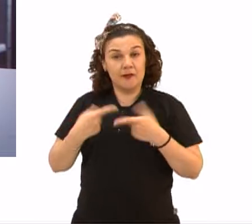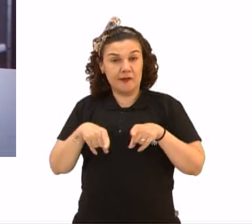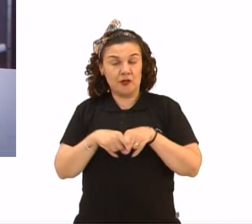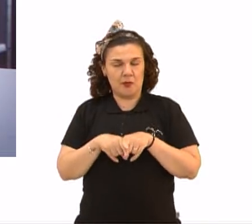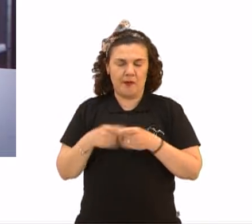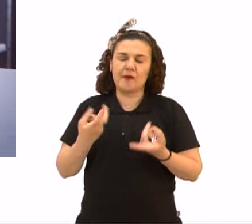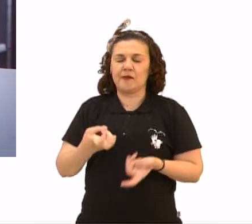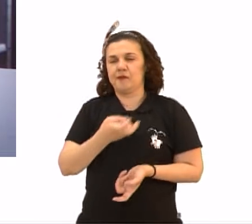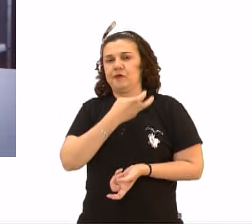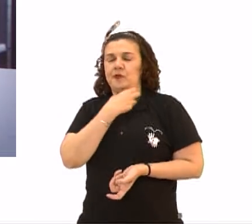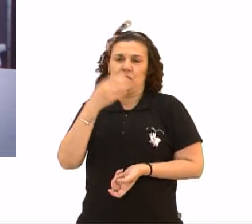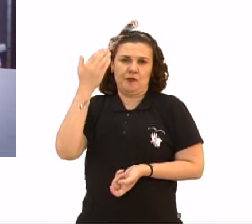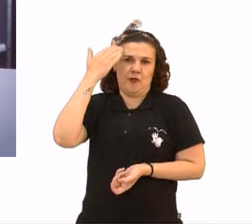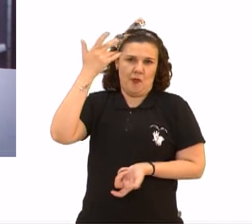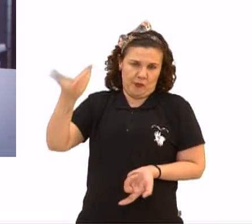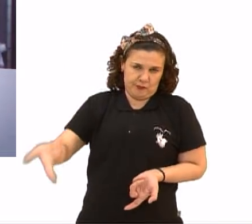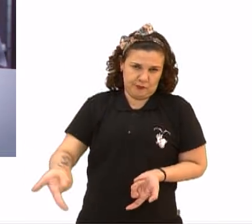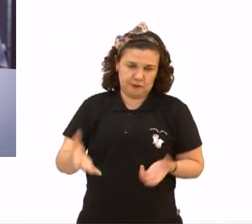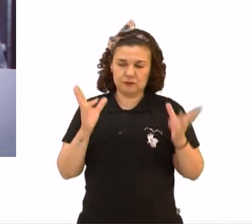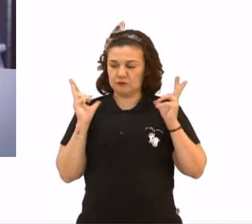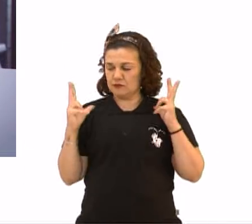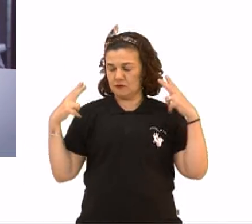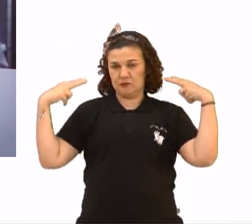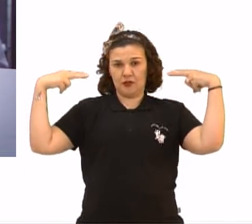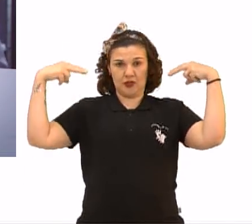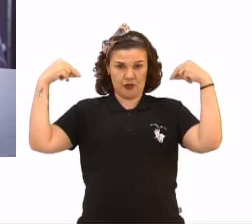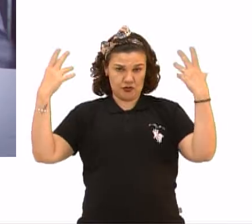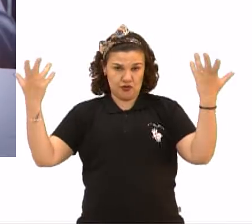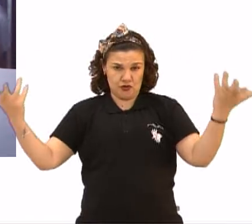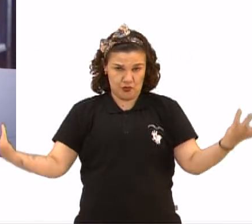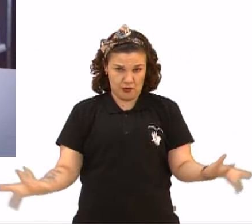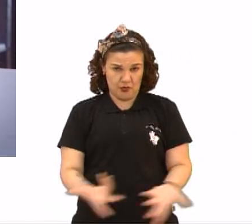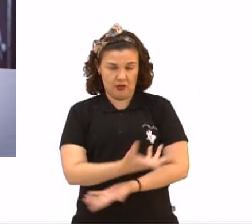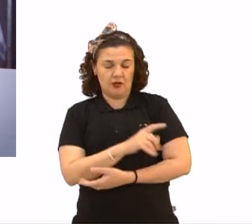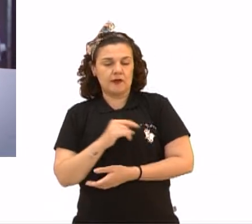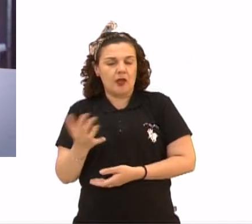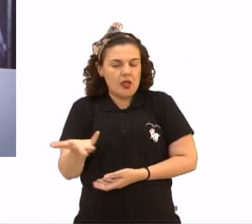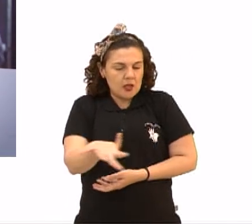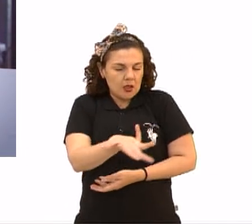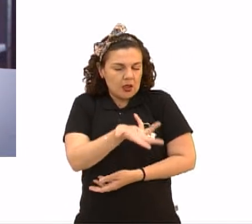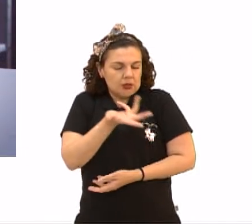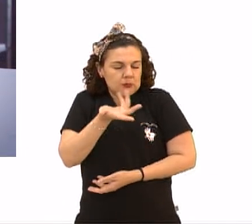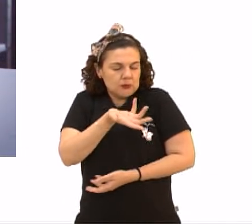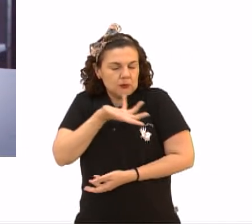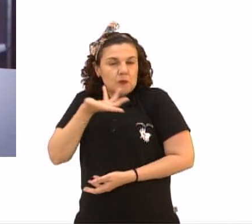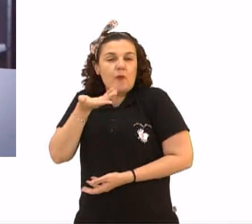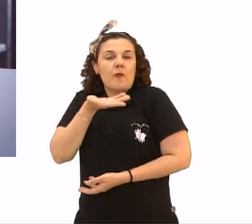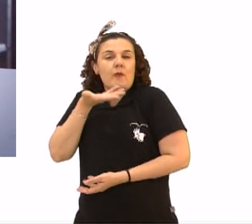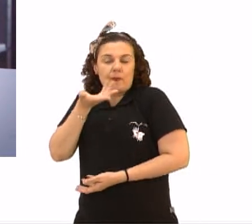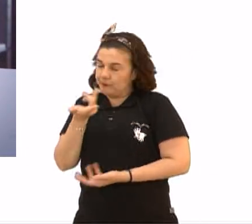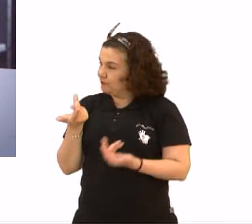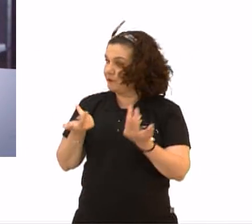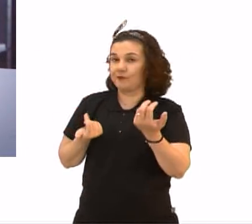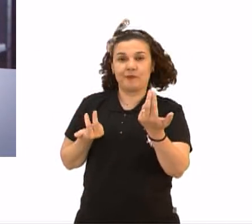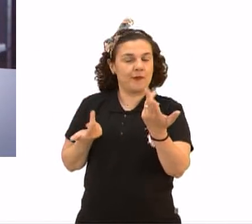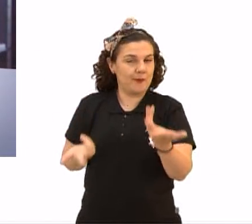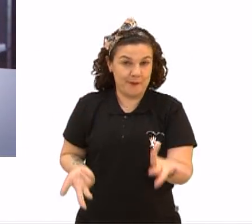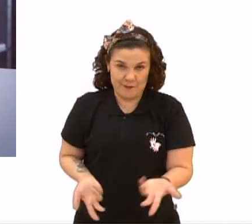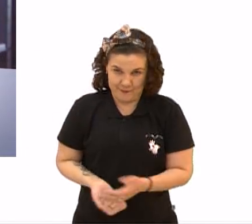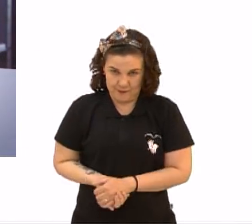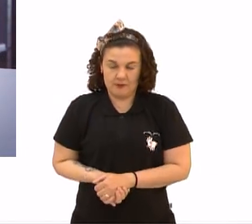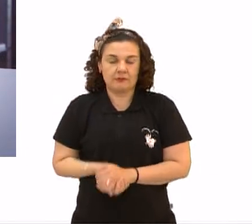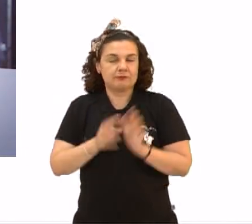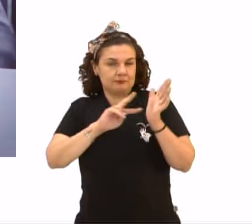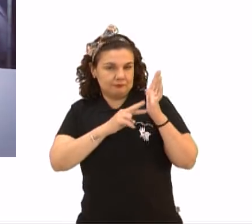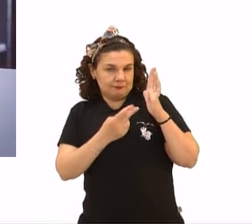vampiros famosos, do Drácula, de hipnotizar, de seduzir, assim, sabe? Então tem algumas questões, sim,